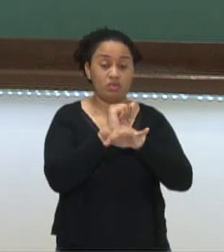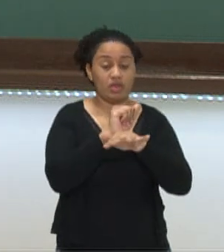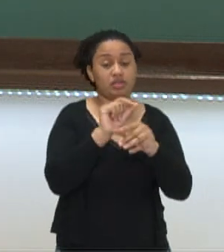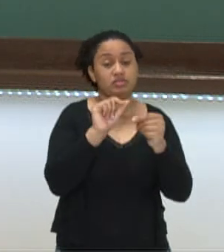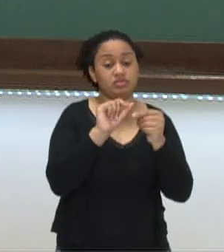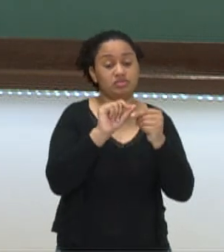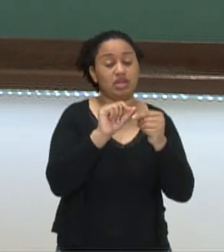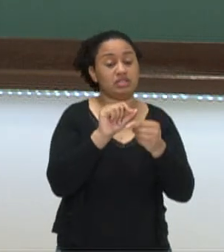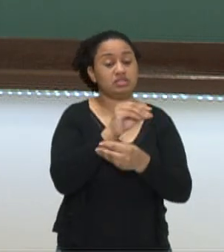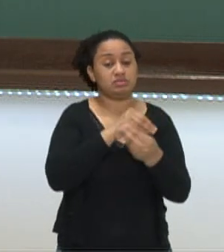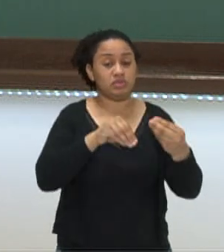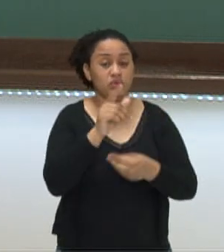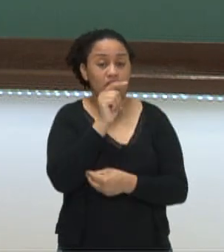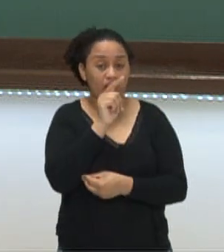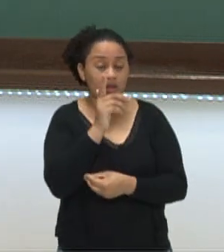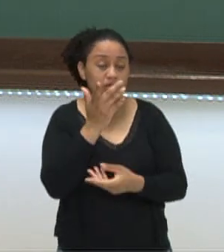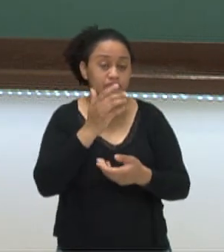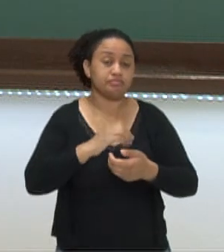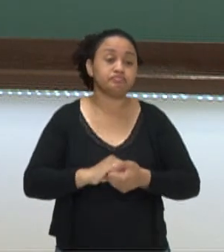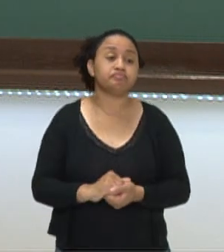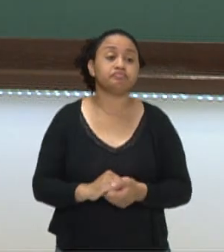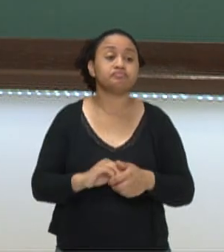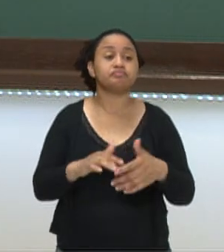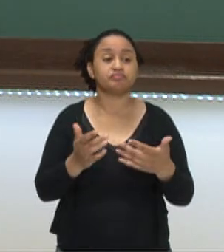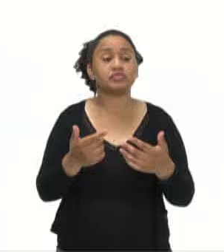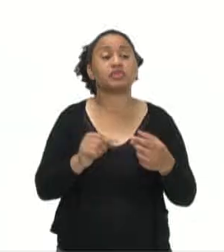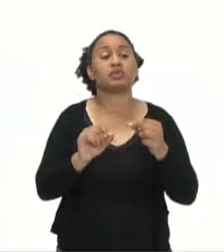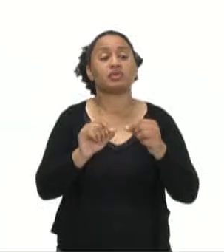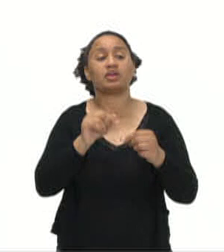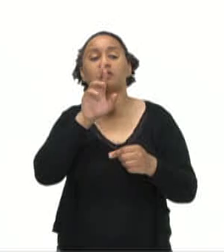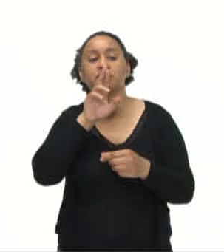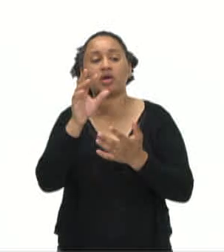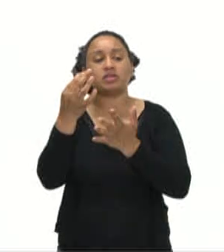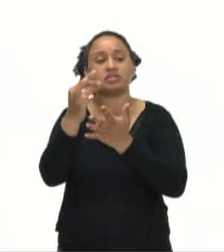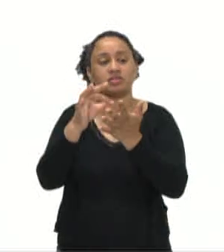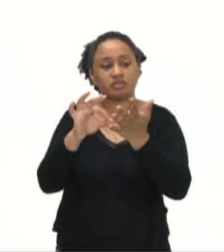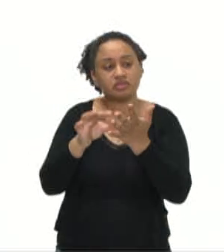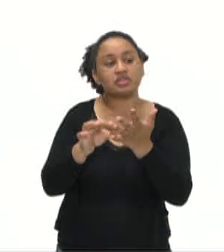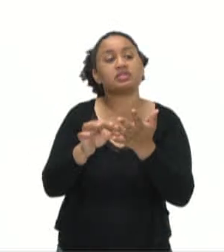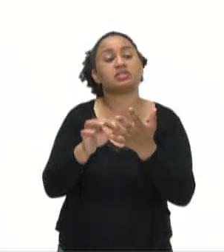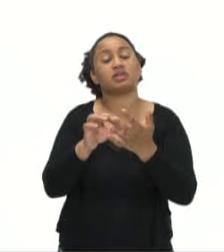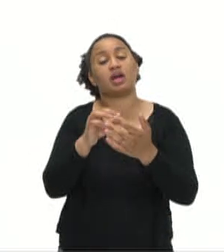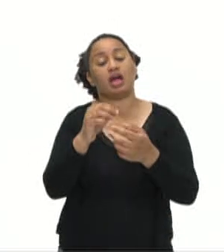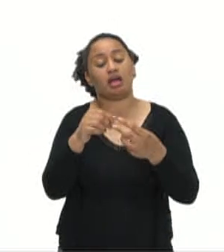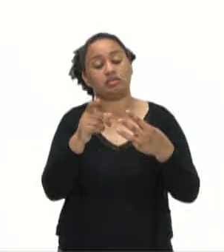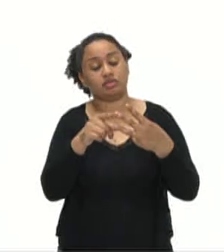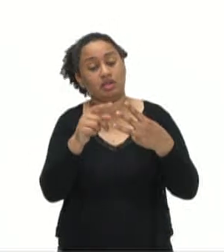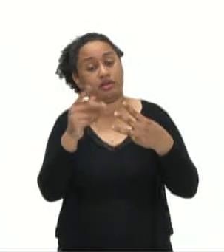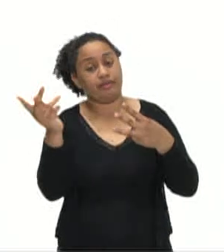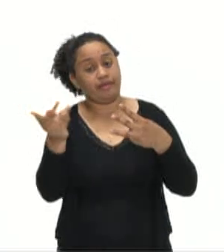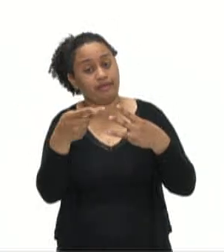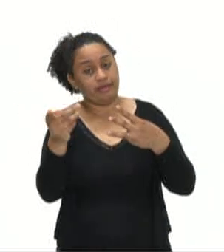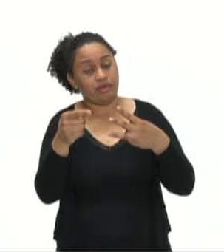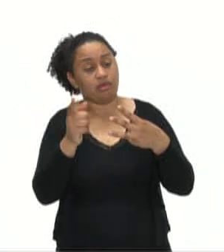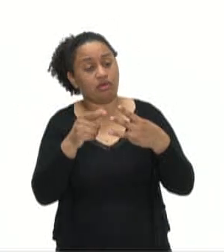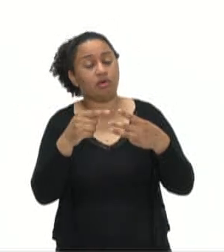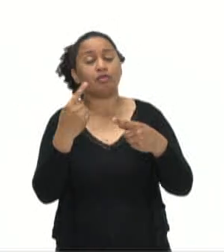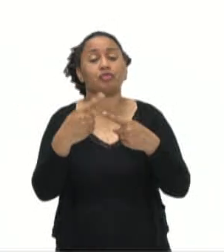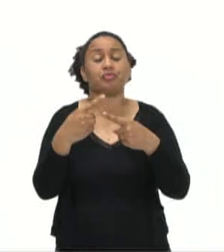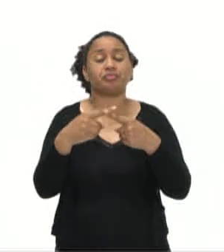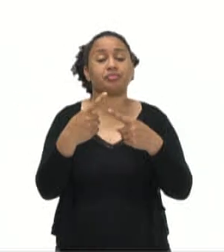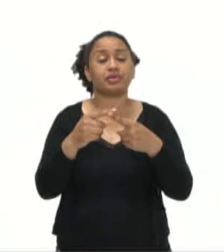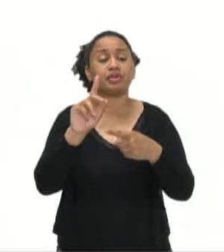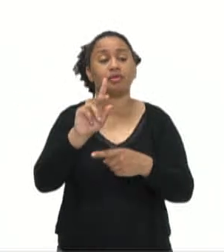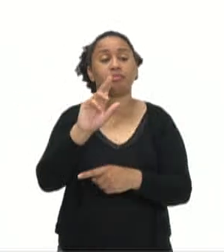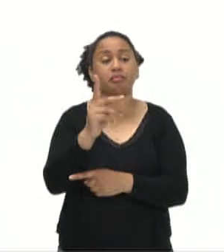em contato com a água, tá? Então, está aqui a nossa correção, a 2 era errado, né? Por quê? Porque